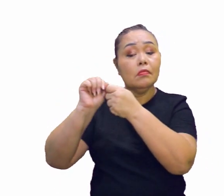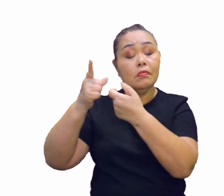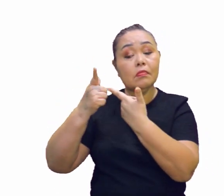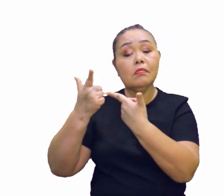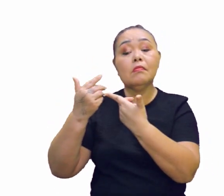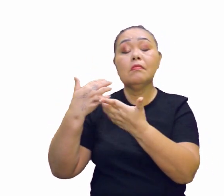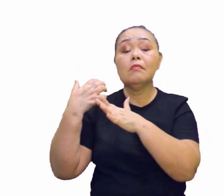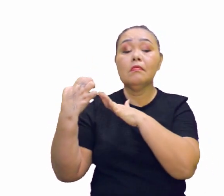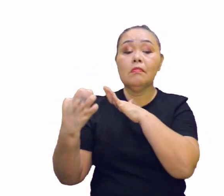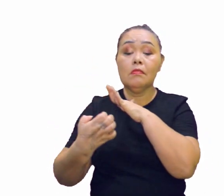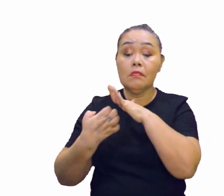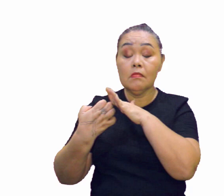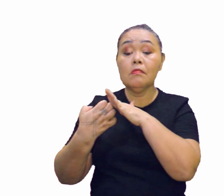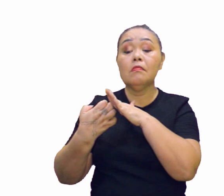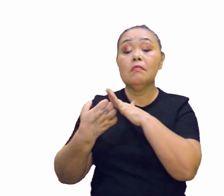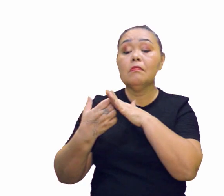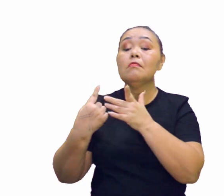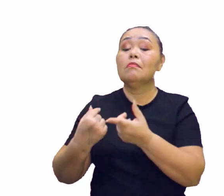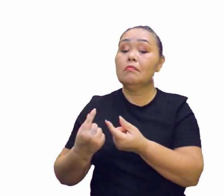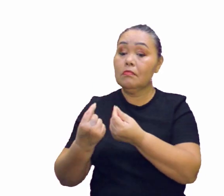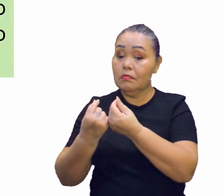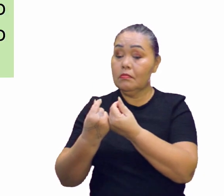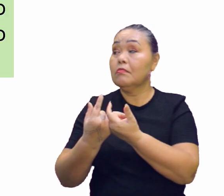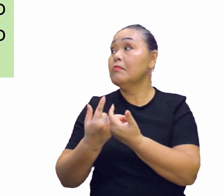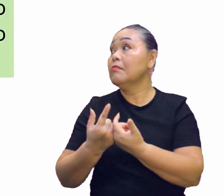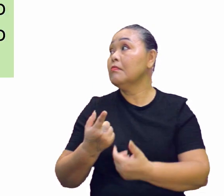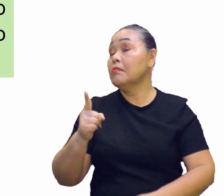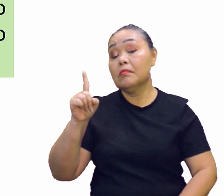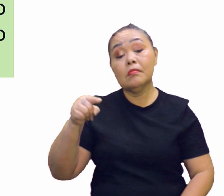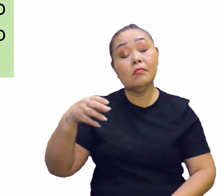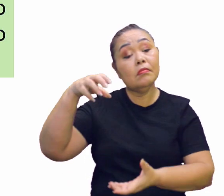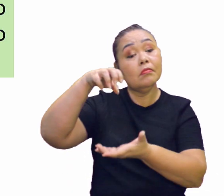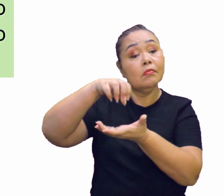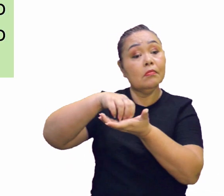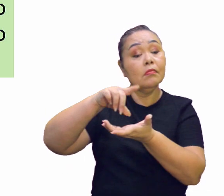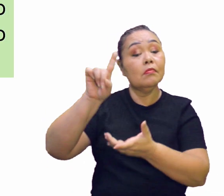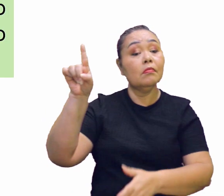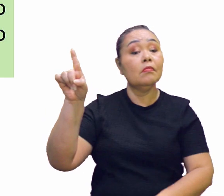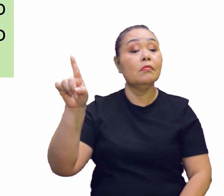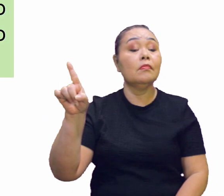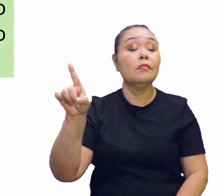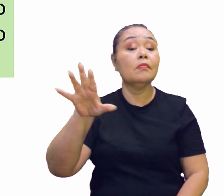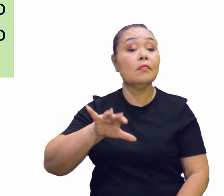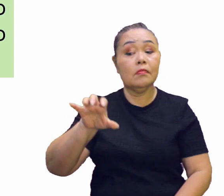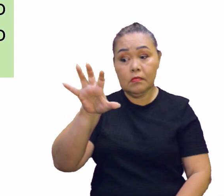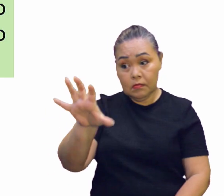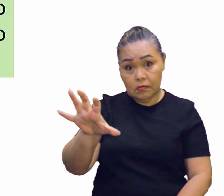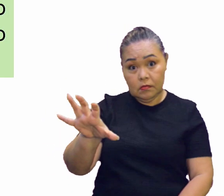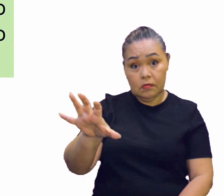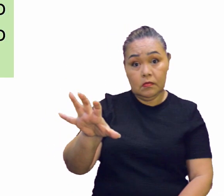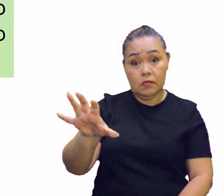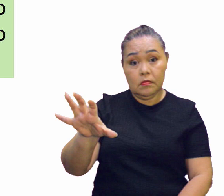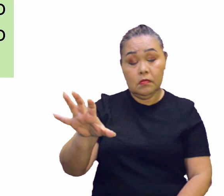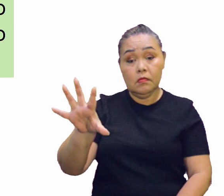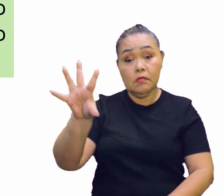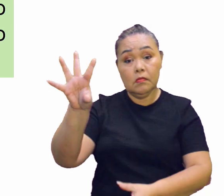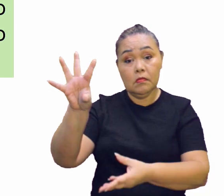maiores indústrias e a economia, né? Dentro desses aspectos, olha só, a região concentrada,